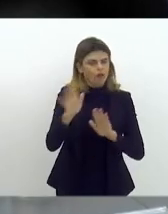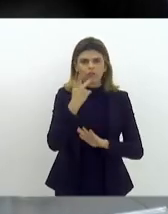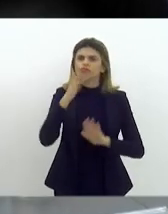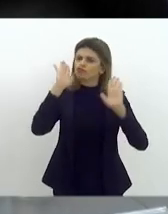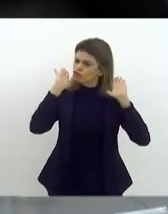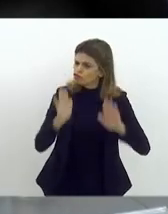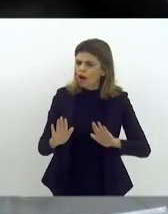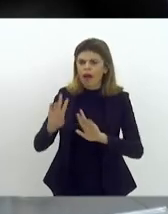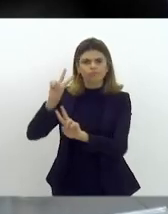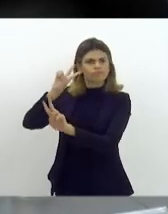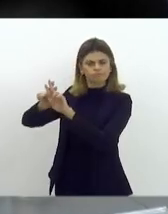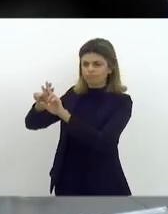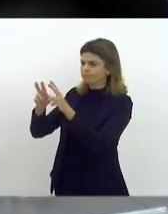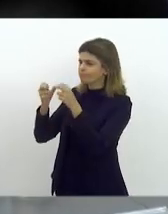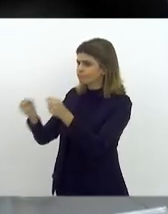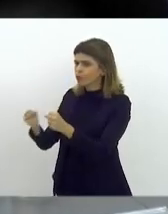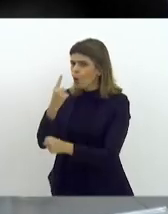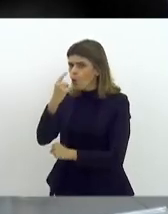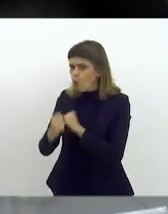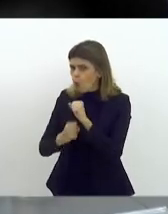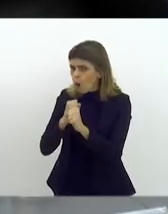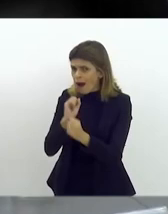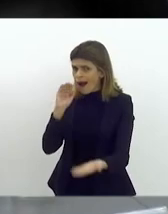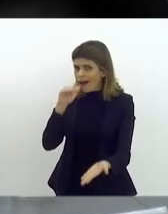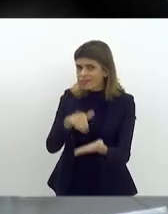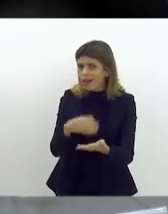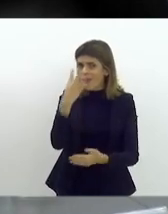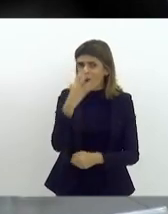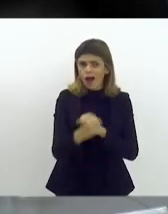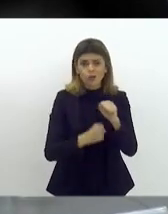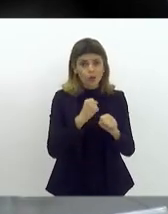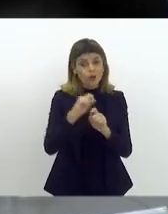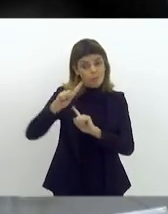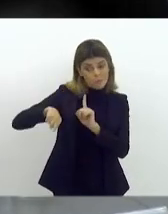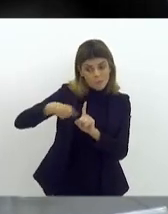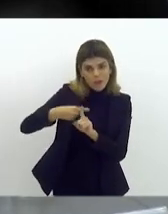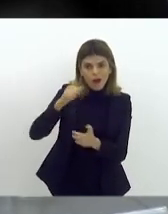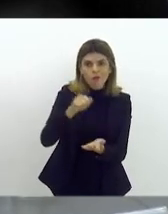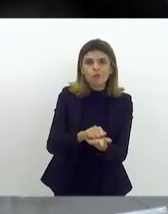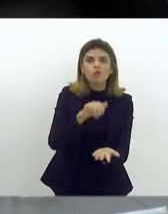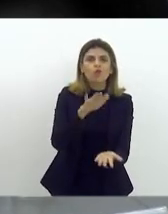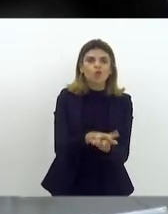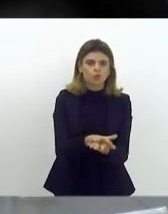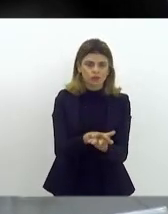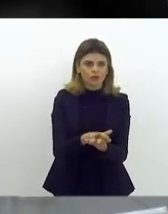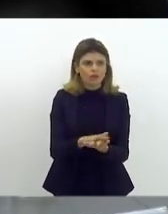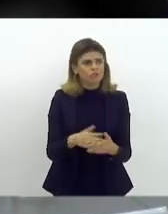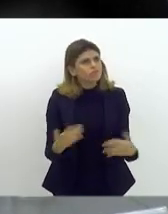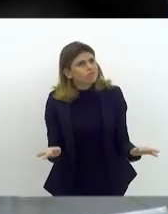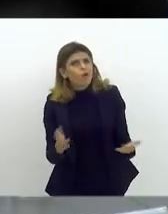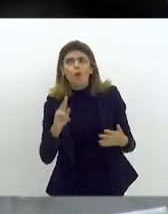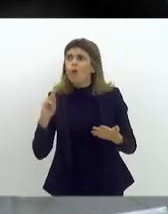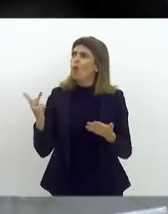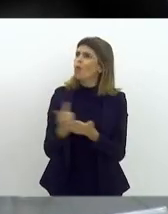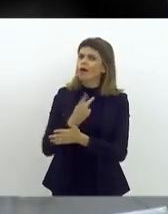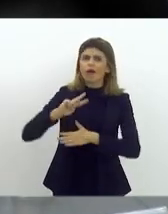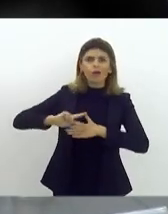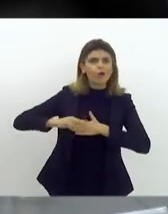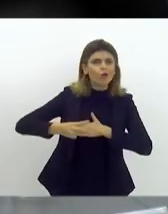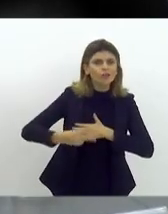de reclusão e de um a quatro anos e multa e às vezes a gente pensa assim ah mas Quais são as consequências